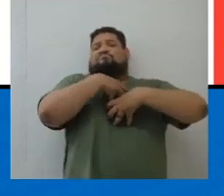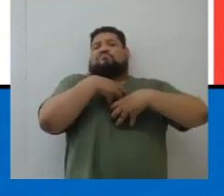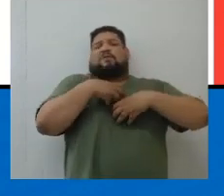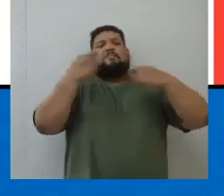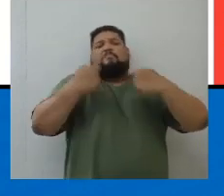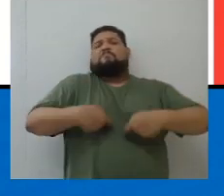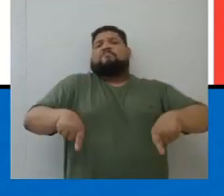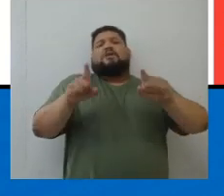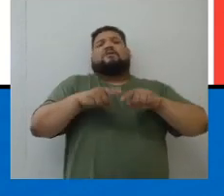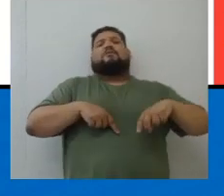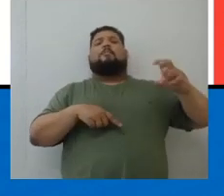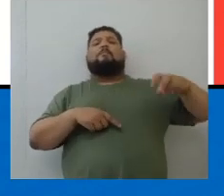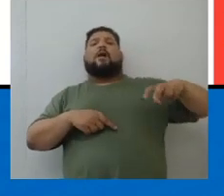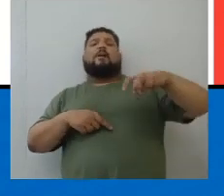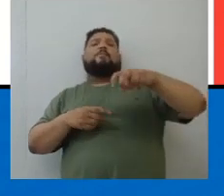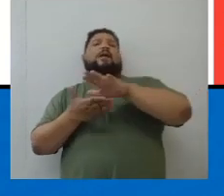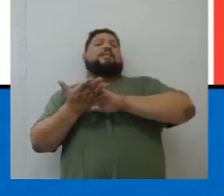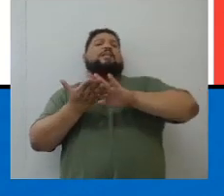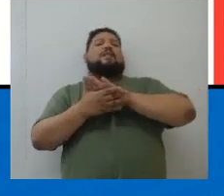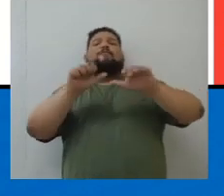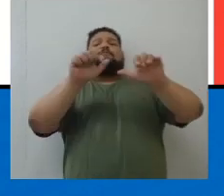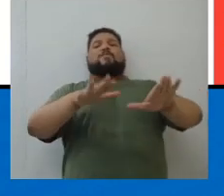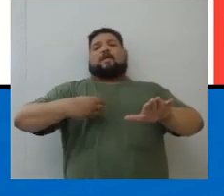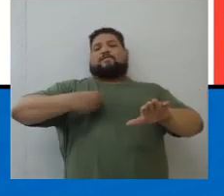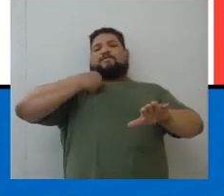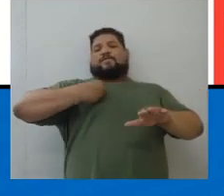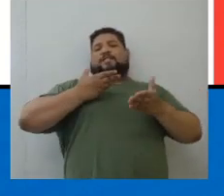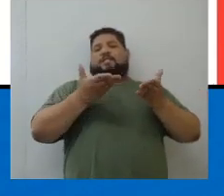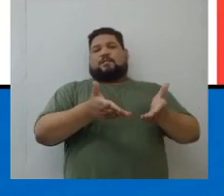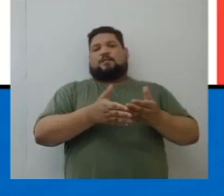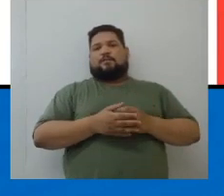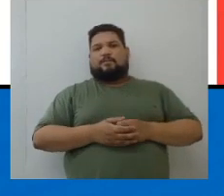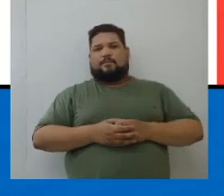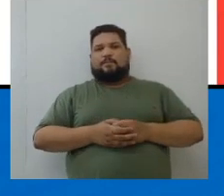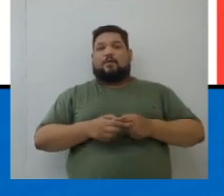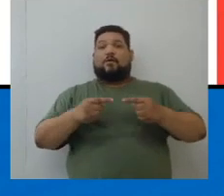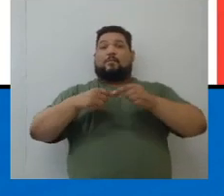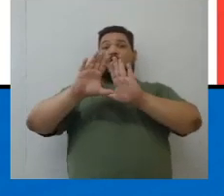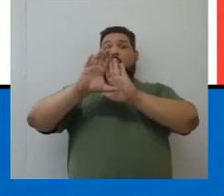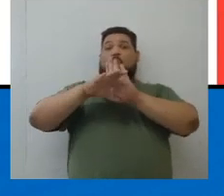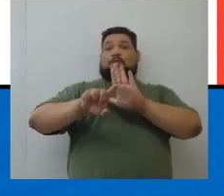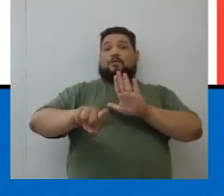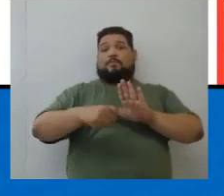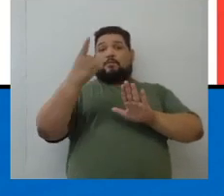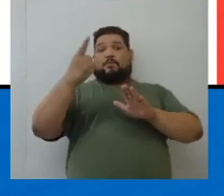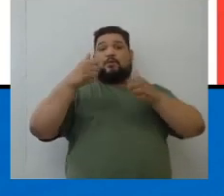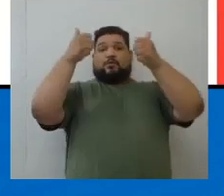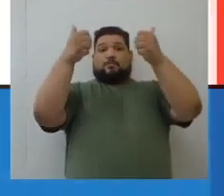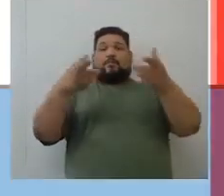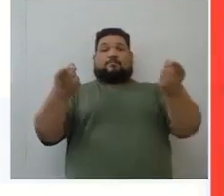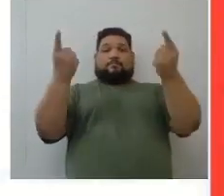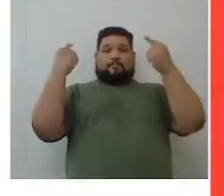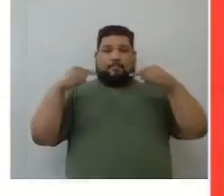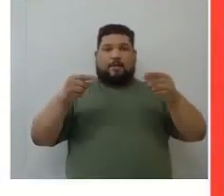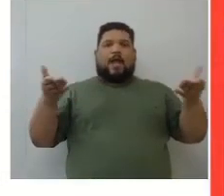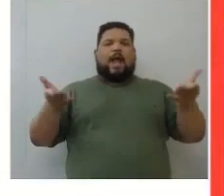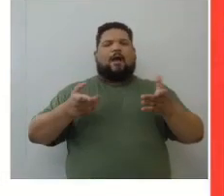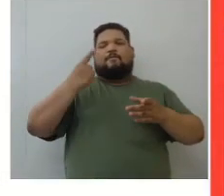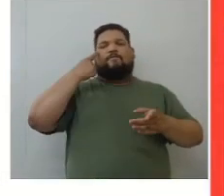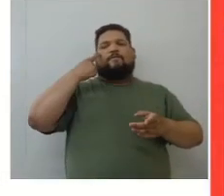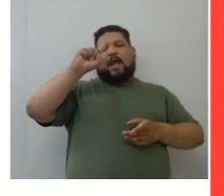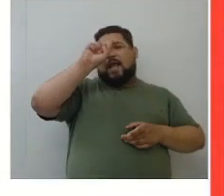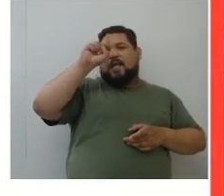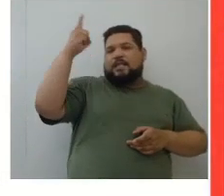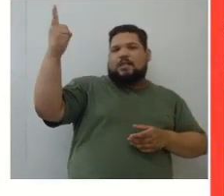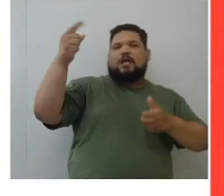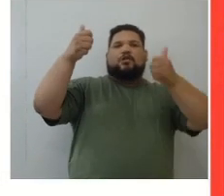de se deslocar do seu próprio bairro, tá? Então, esse é o primeiro conceito que a gente analisa. Vamos ver ali a ideia do que